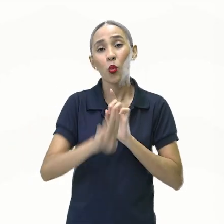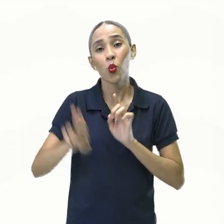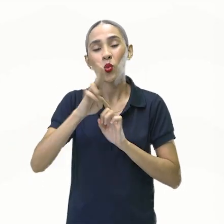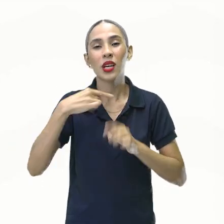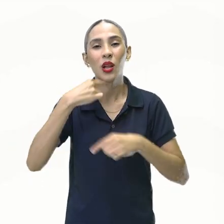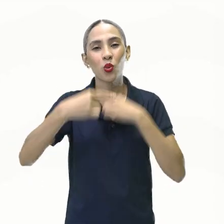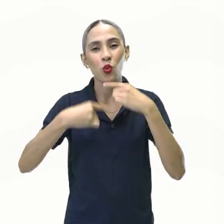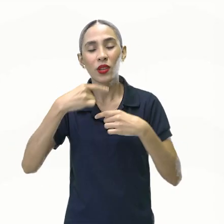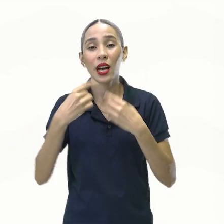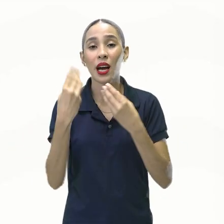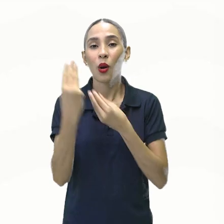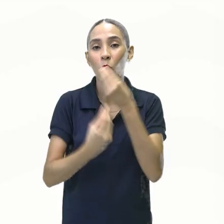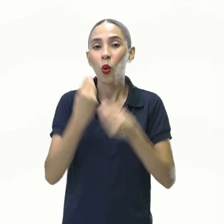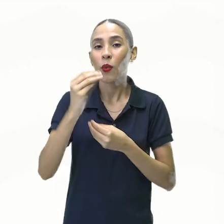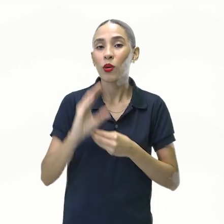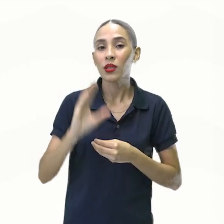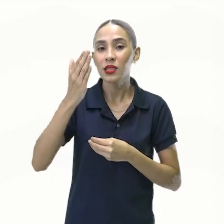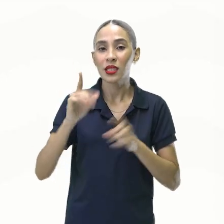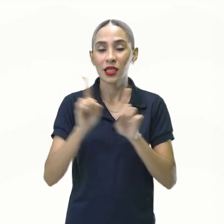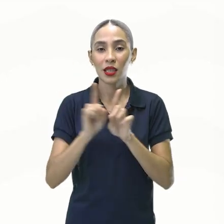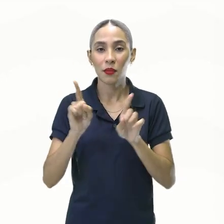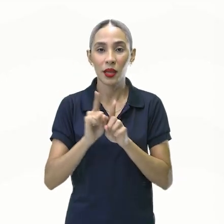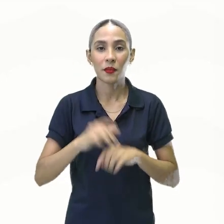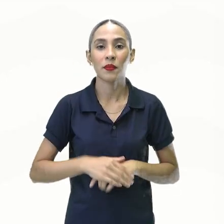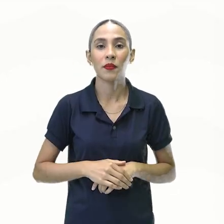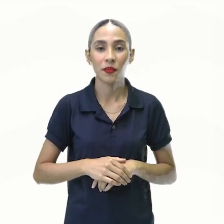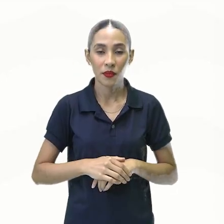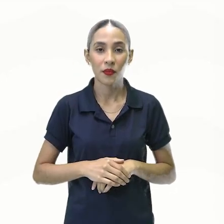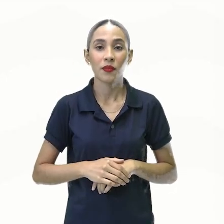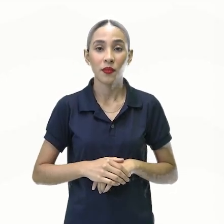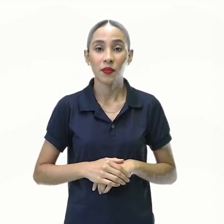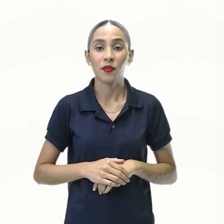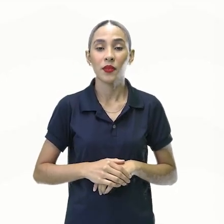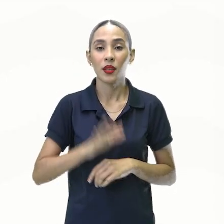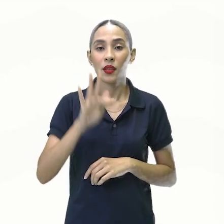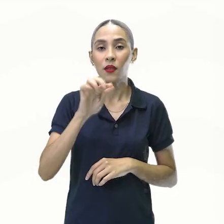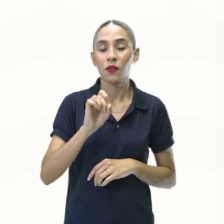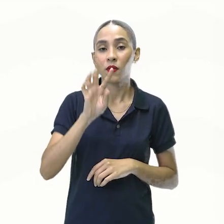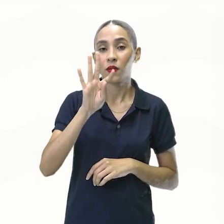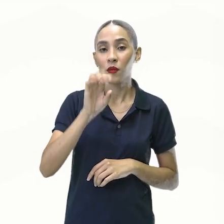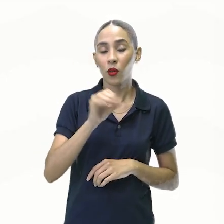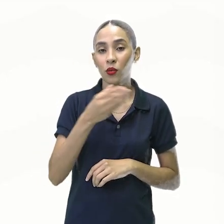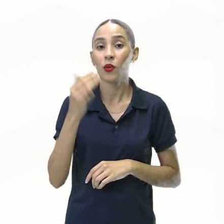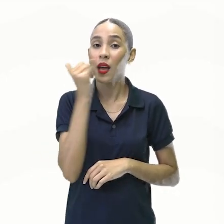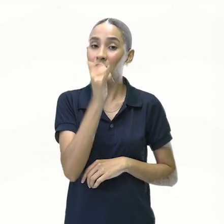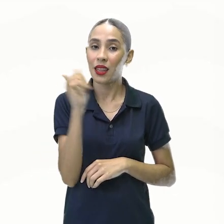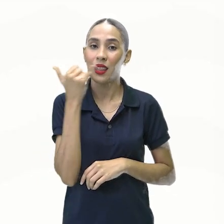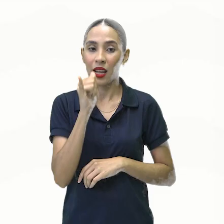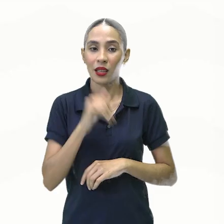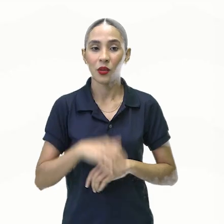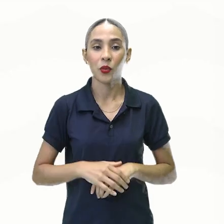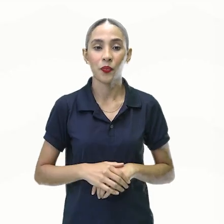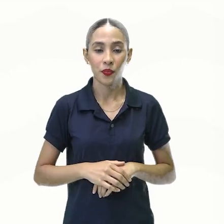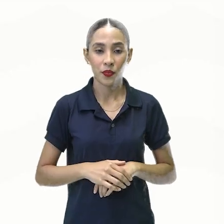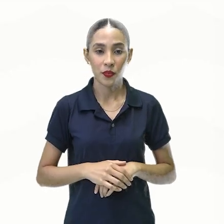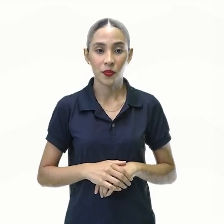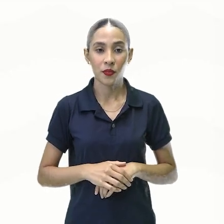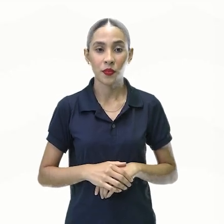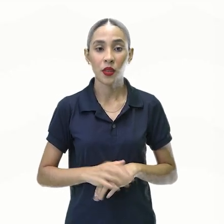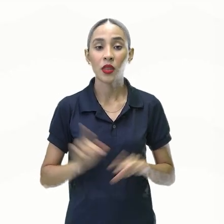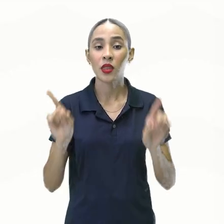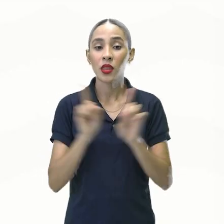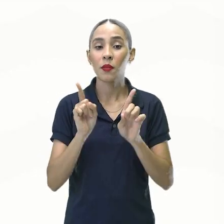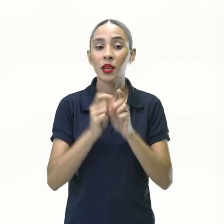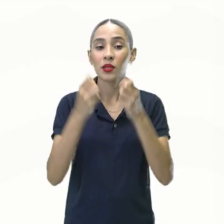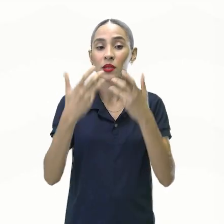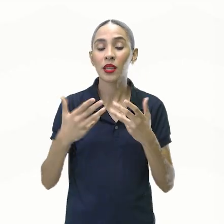como ocorria esse efeito, que a gente chama de efeito fotoelétrico, né? Bem, falando aqui